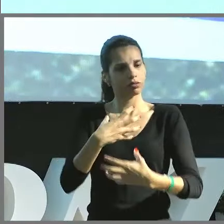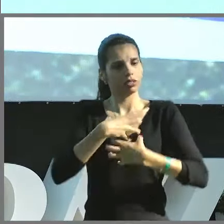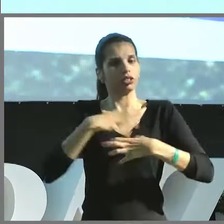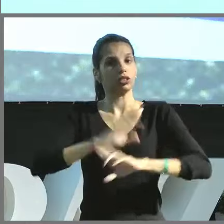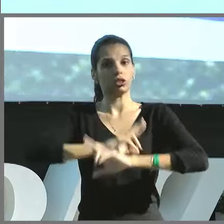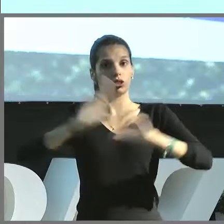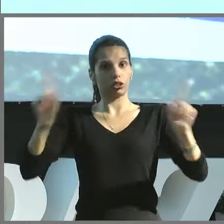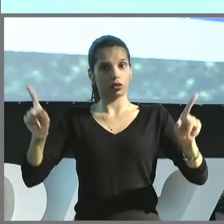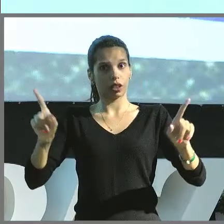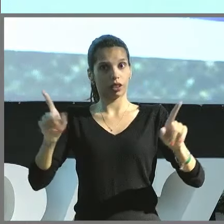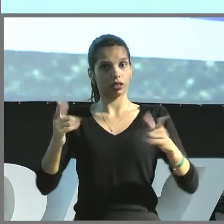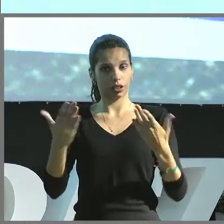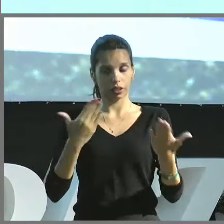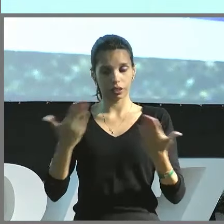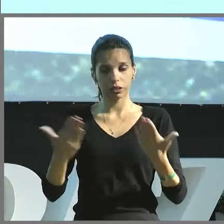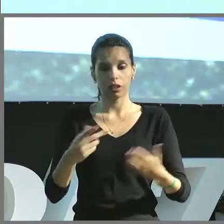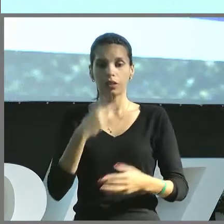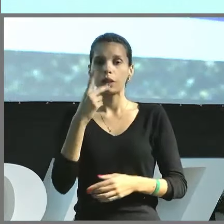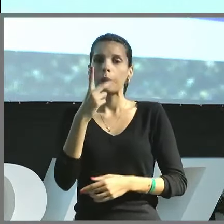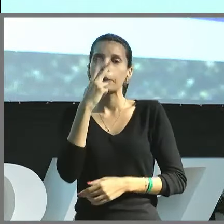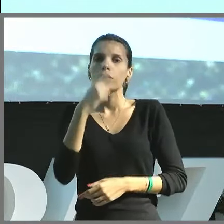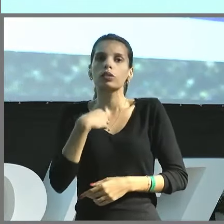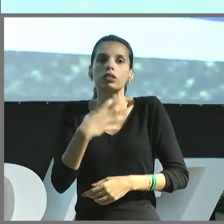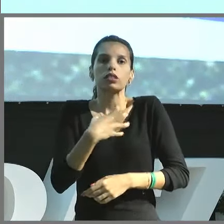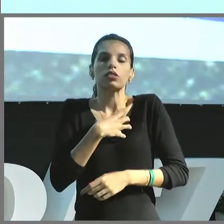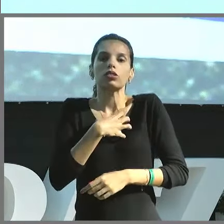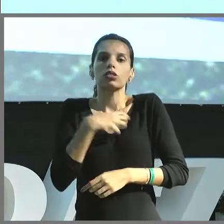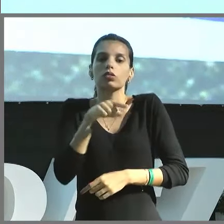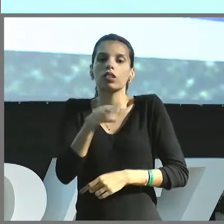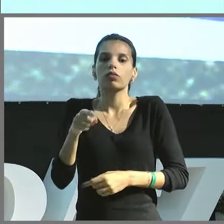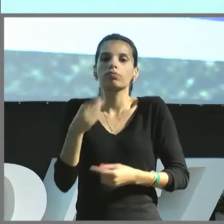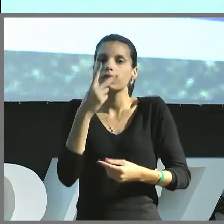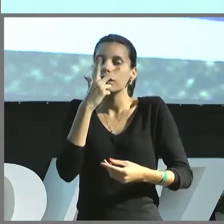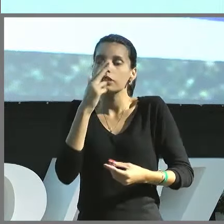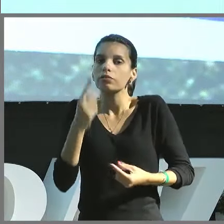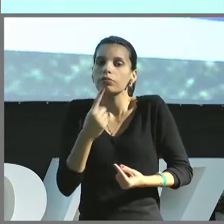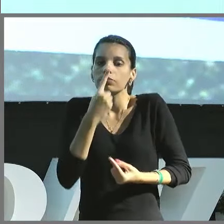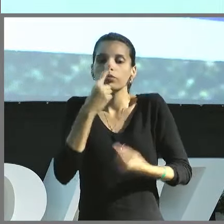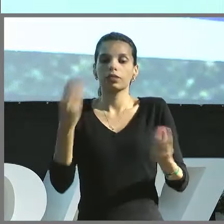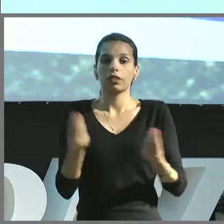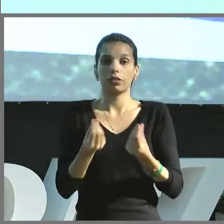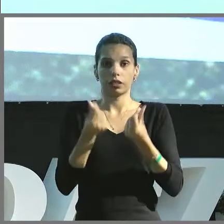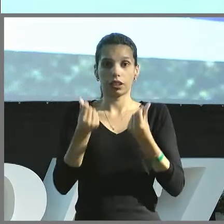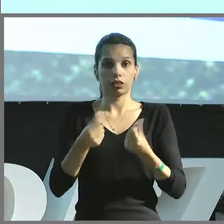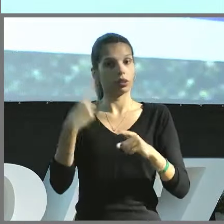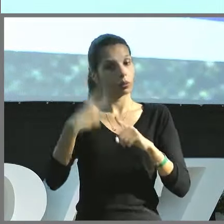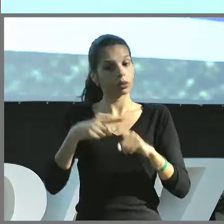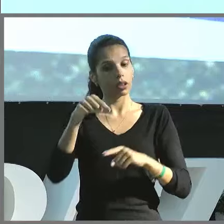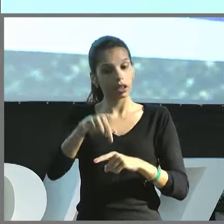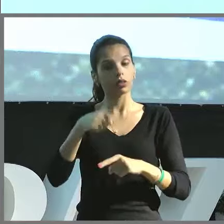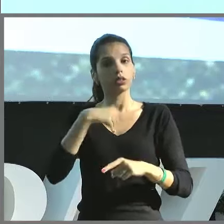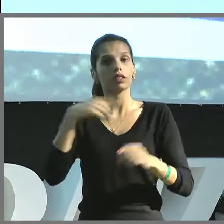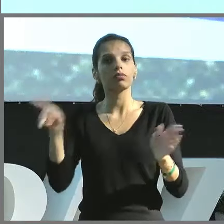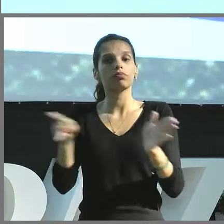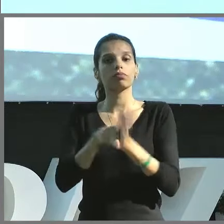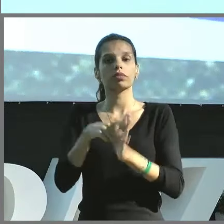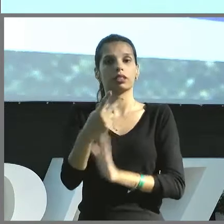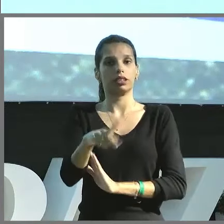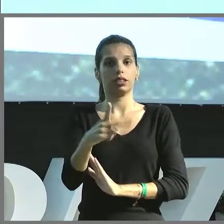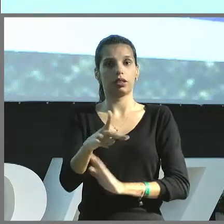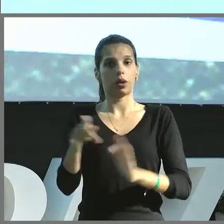diferente, eu estou sentindo uma aproximação. Eu disse: se você está sentindo uma aproximação, é porque ela faz parte desse